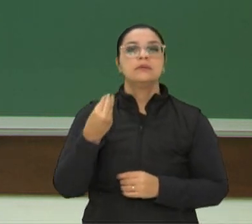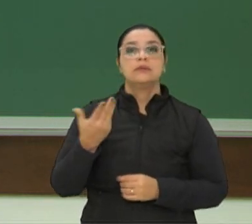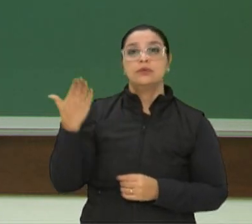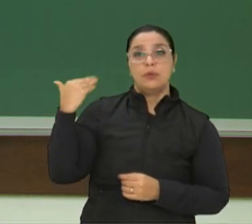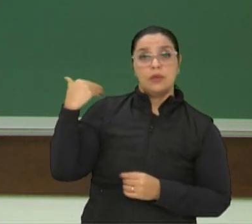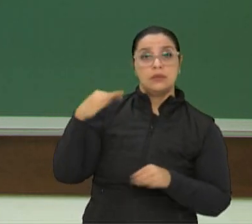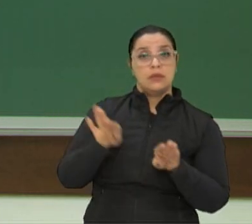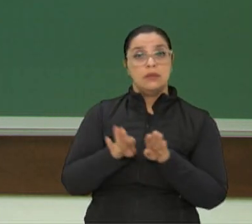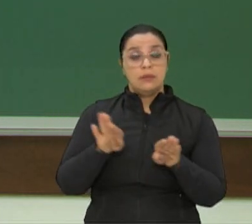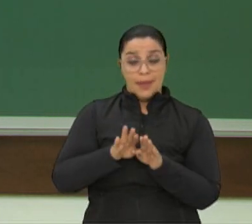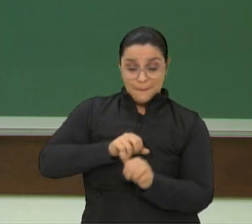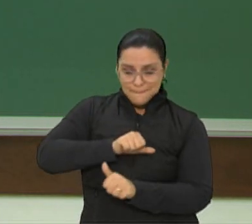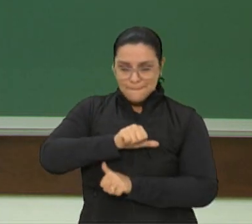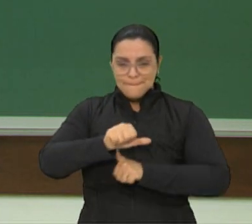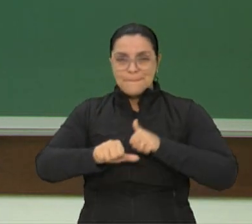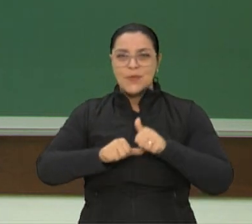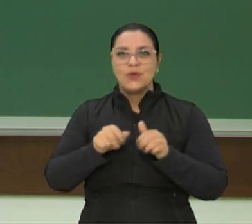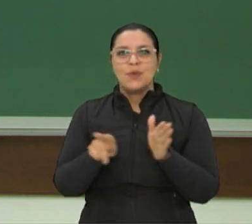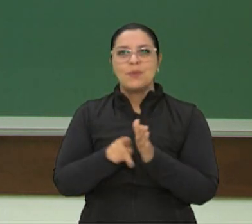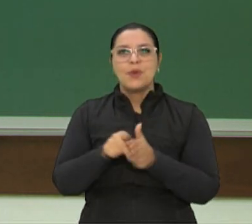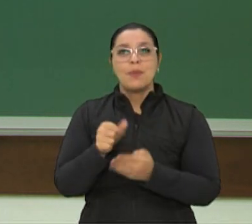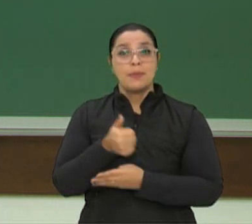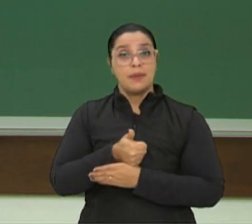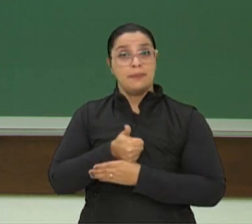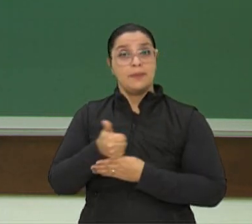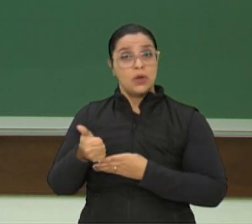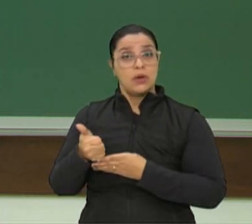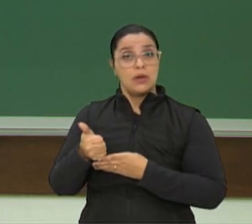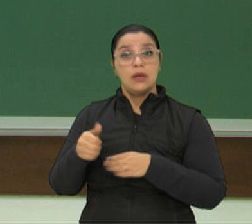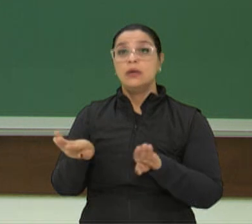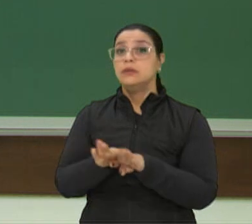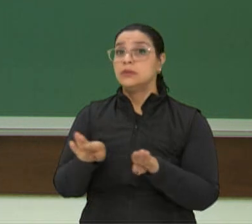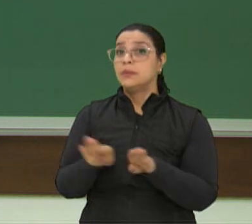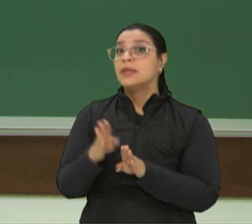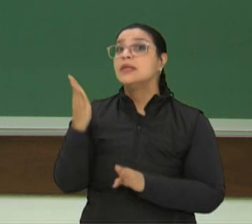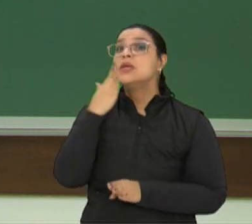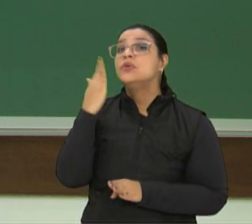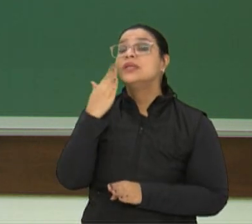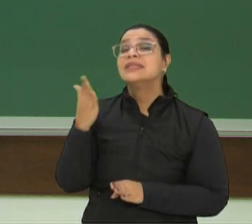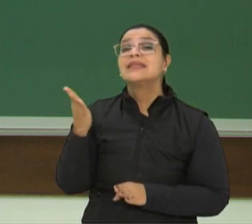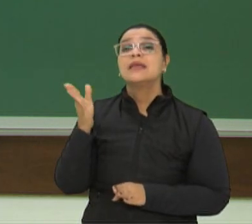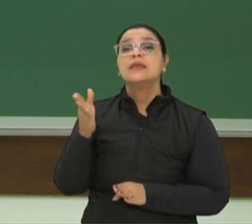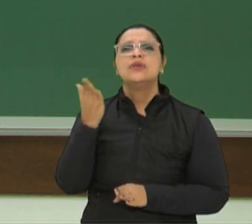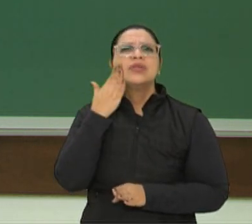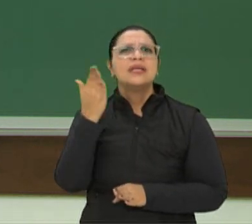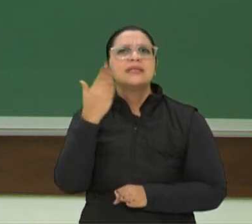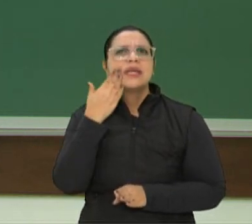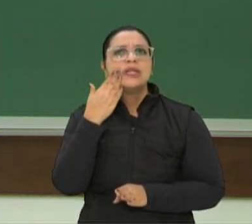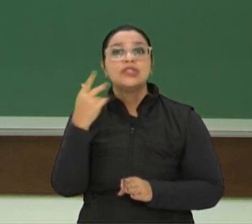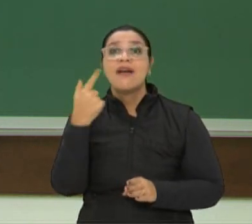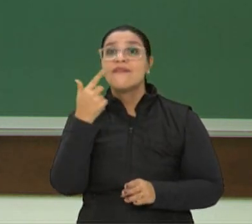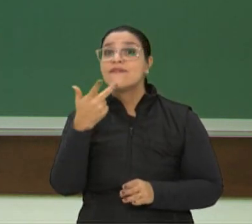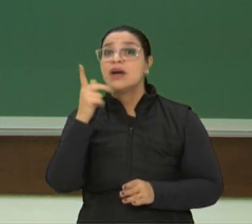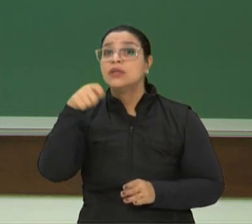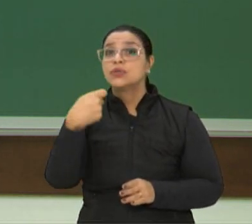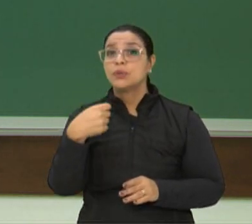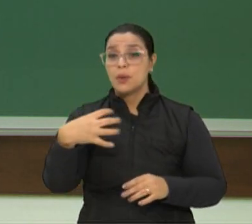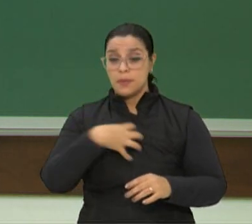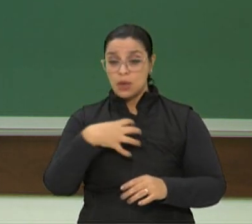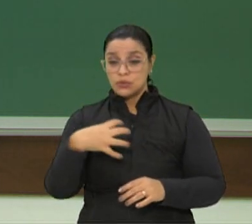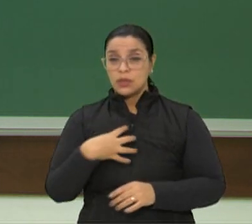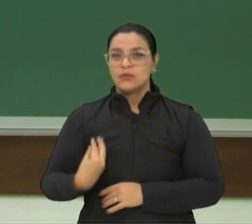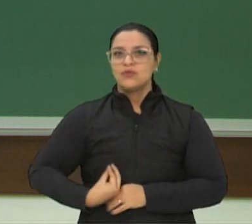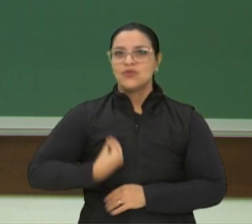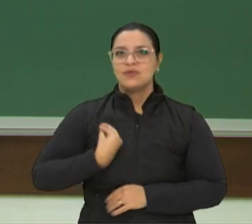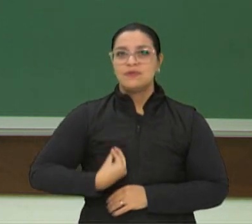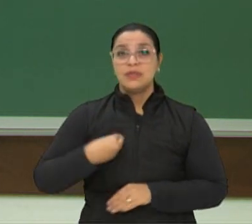passado moldaram a sua moral e já tem meio que um determinismo, elas vão, portanto, determinar a maneira de você